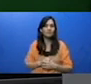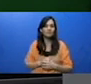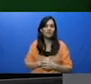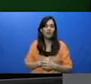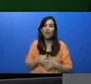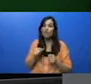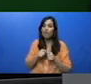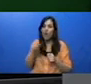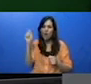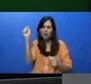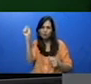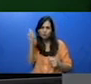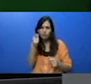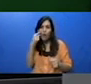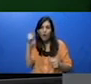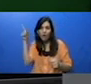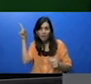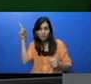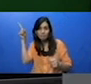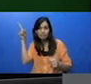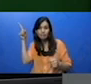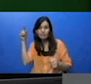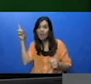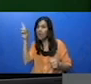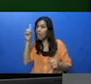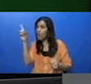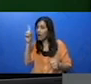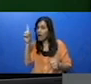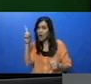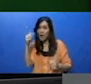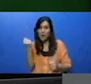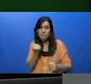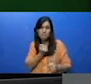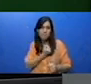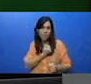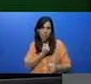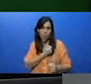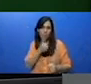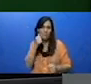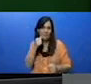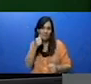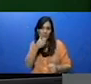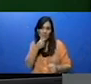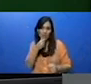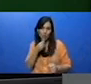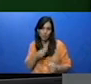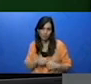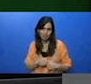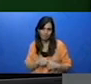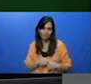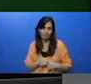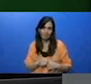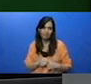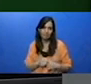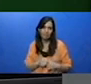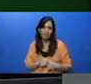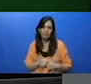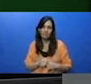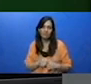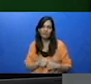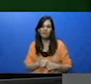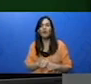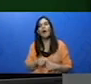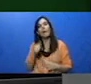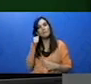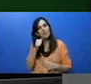um traço aqui, tá? Porque não foi ponto do Edgar, foi ponto da Maria, desde que ela corrija